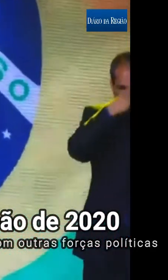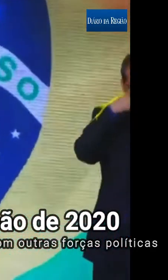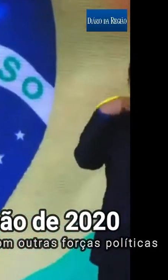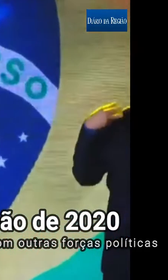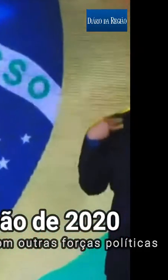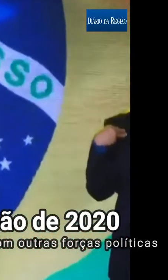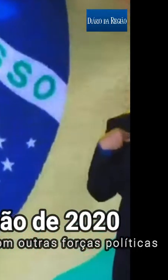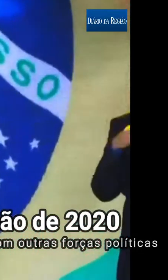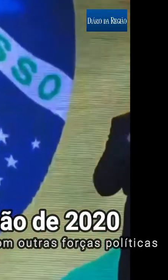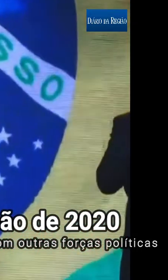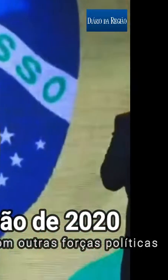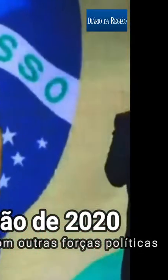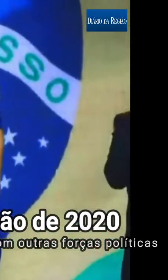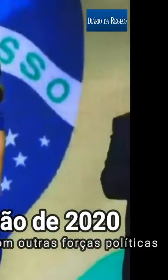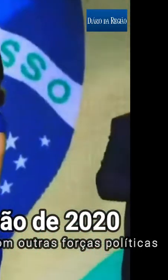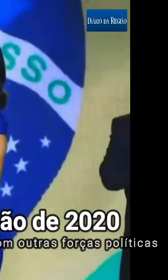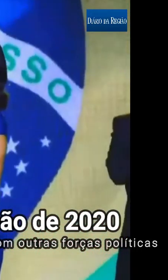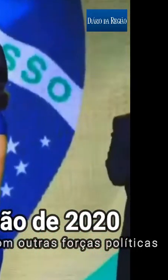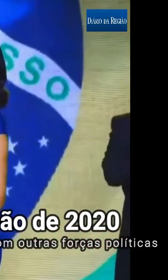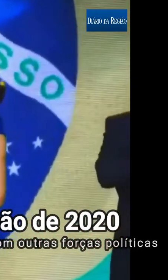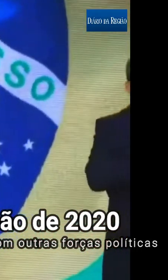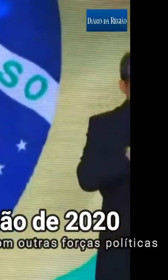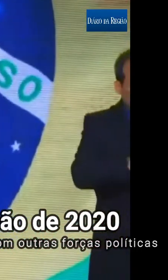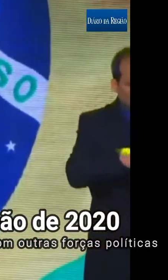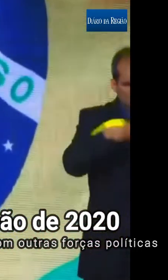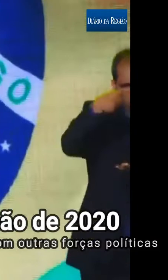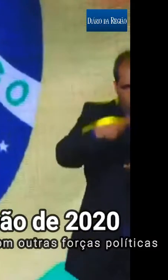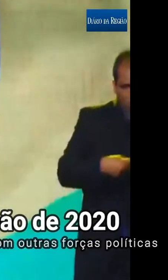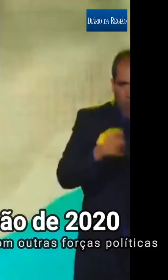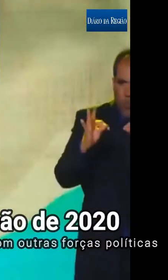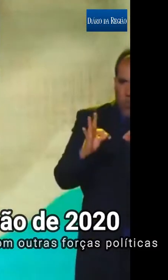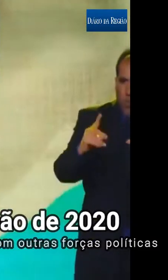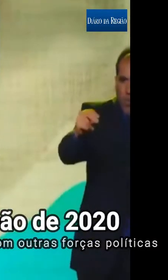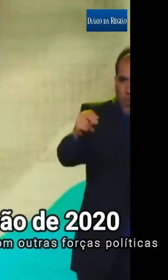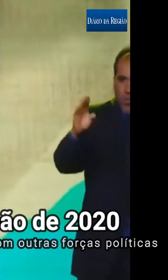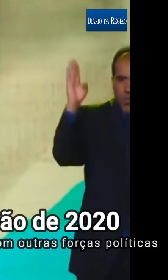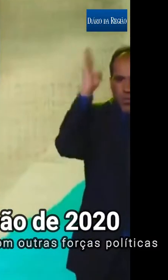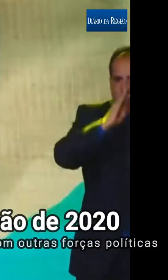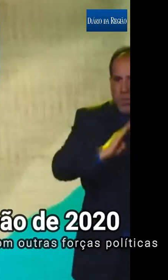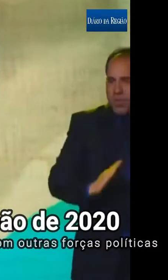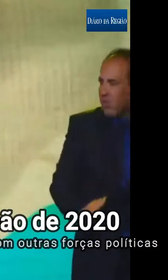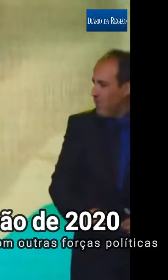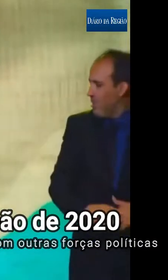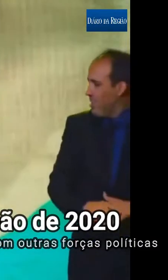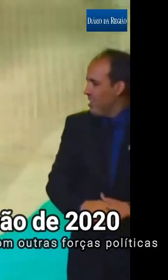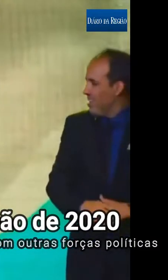Bolsonaro, representando o amor e o compromisso com todos os brasileiros.